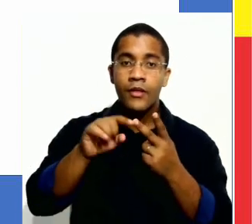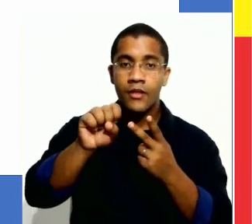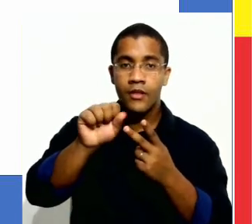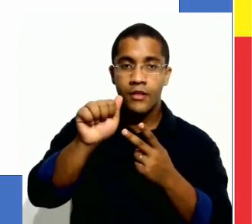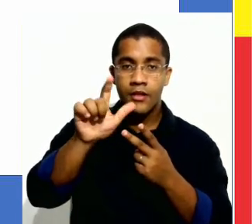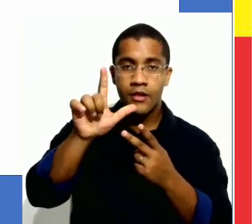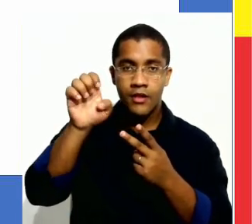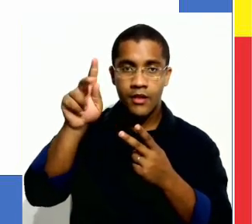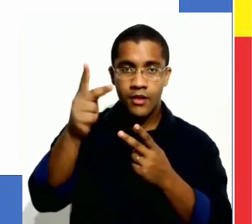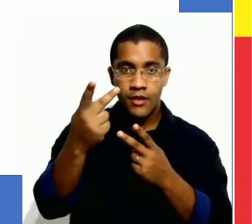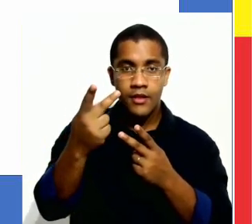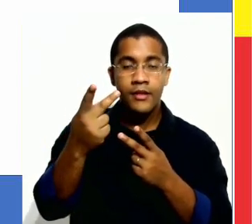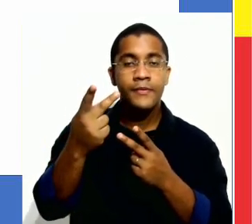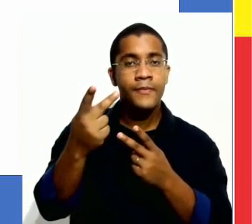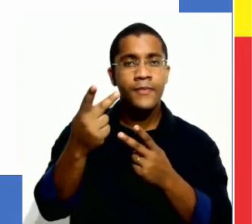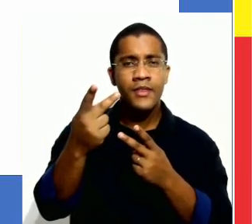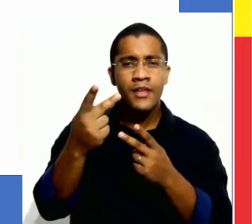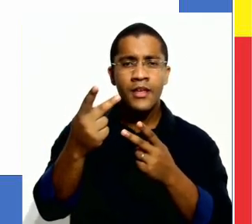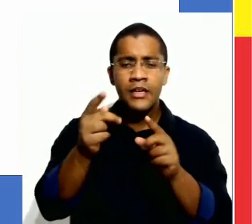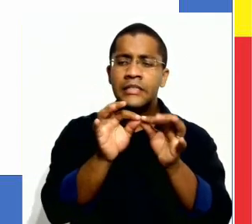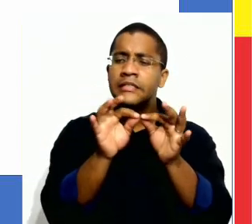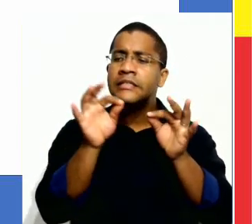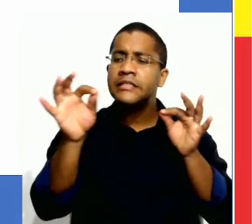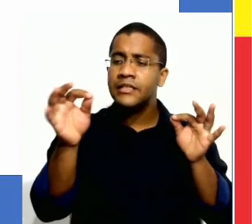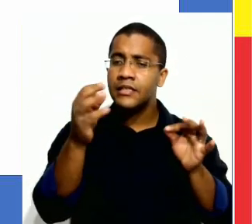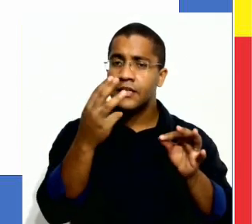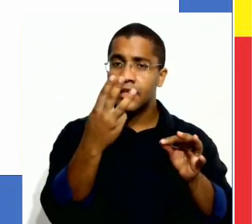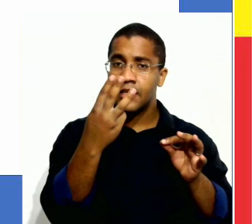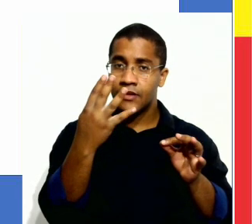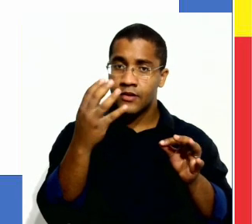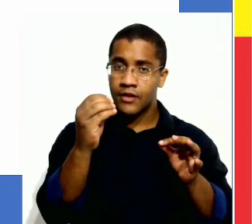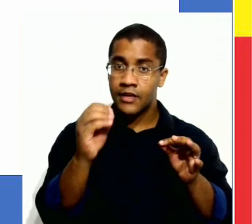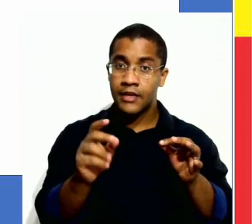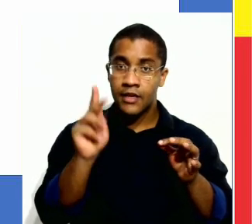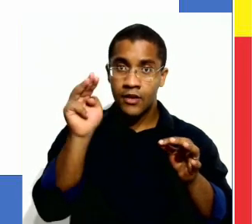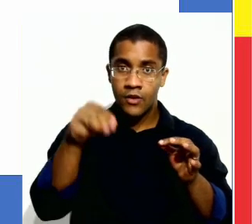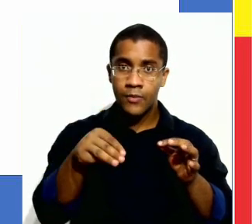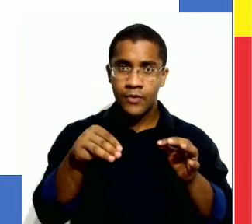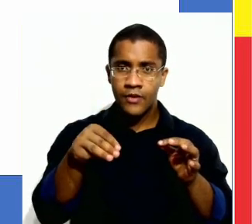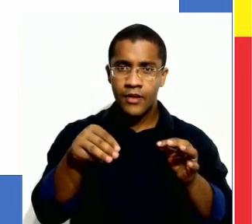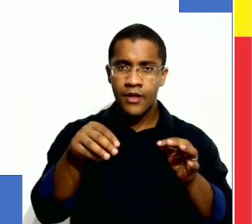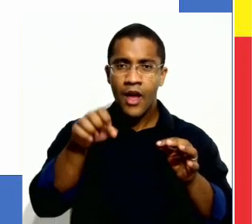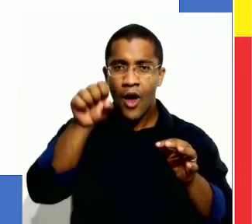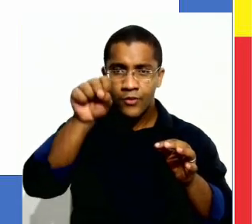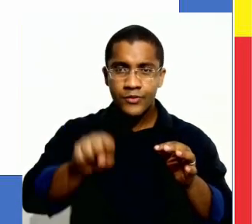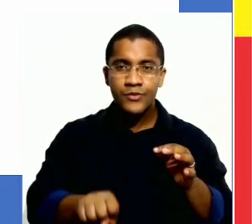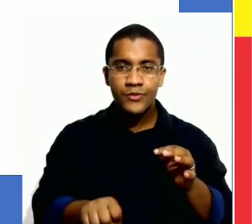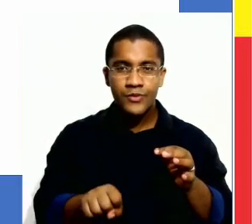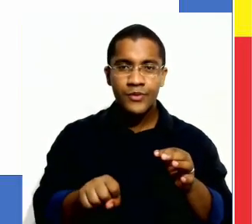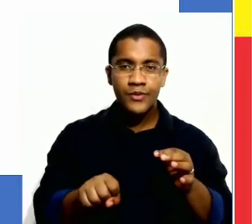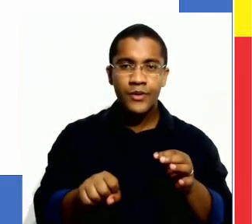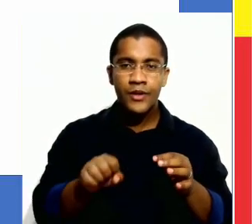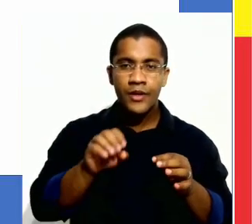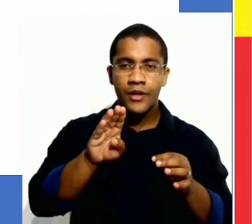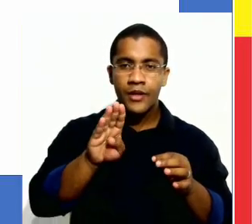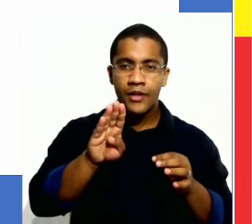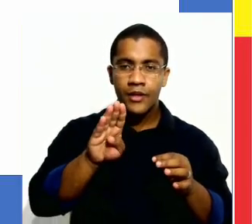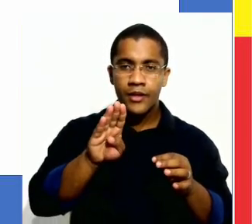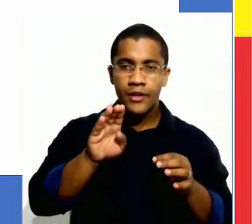340 quilômetros ao sul de Bamako, no Mali. Outra cidade